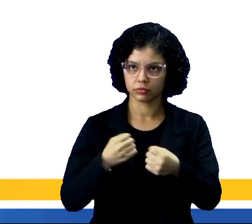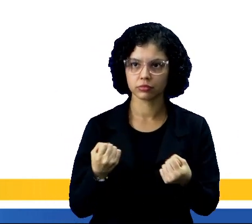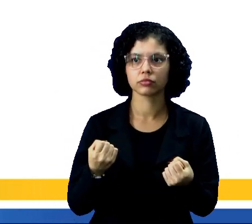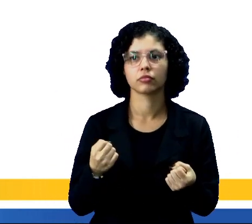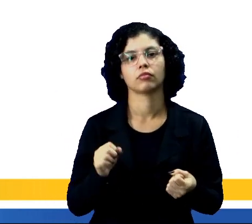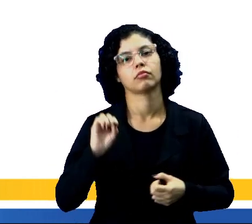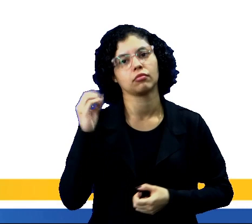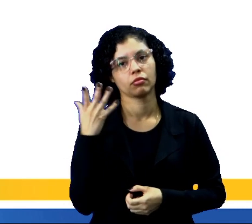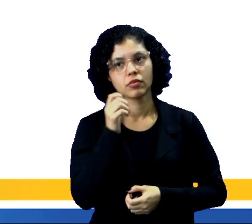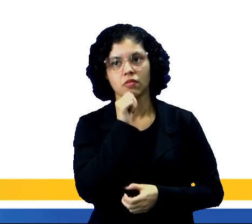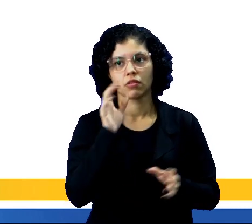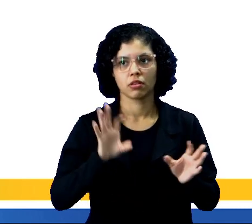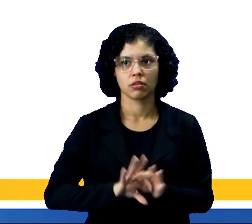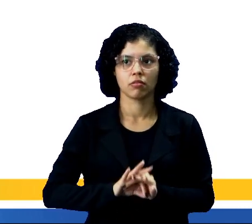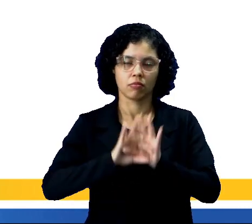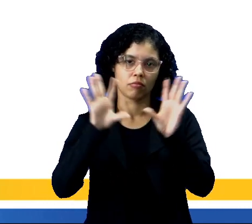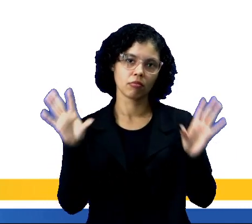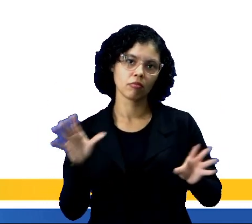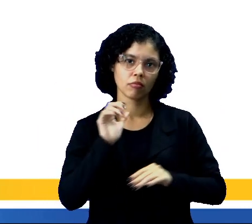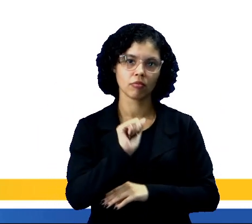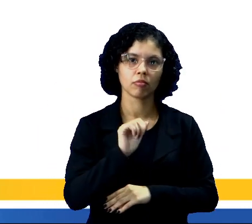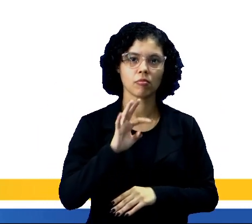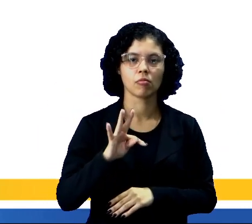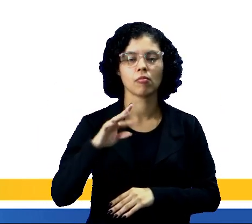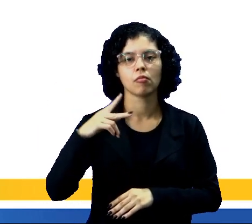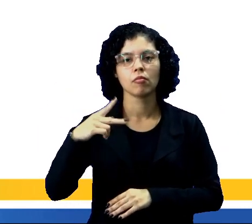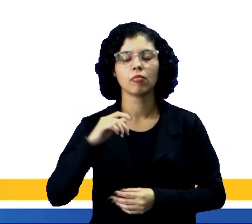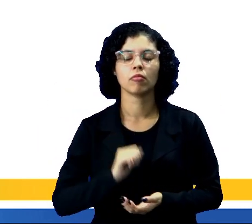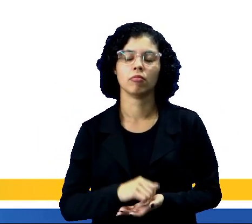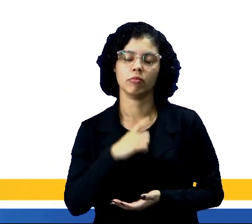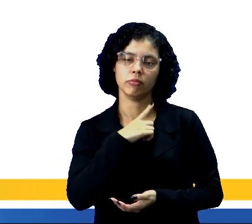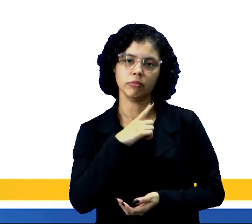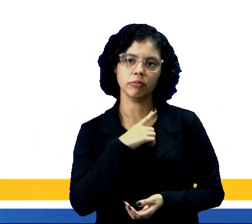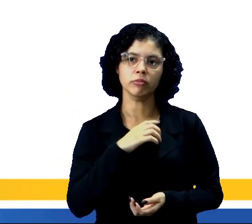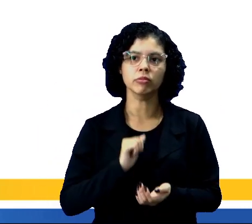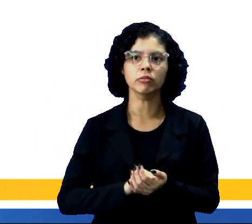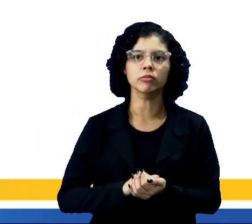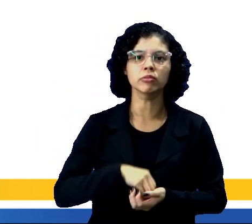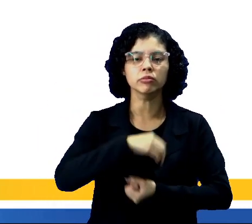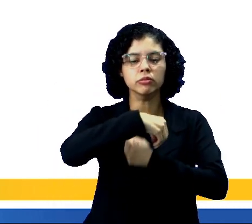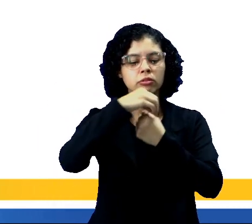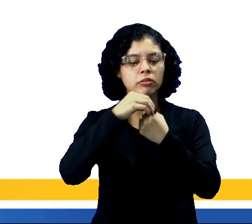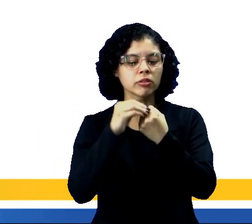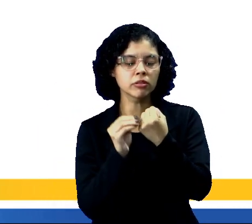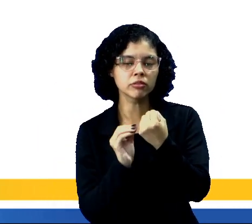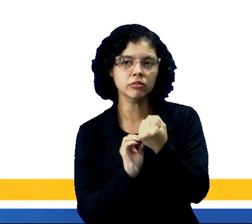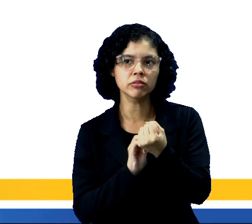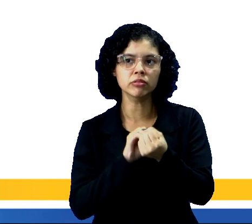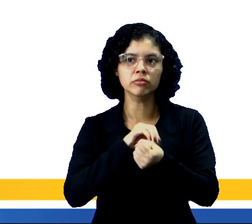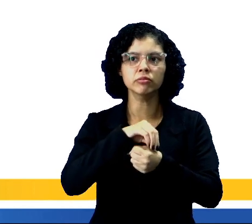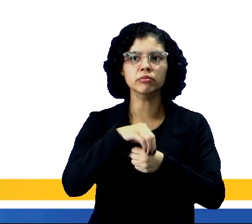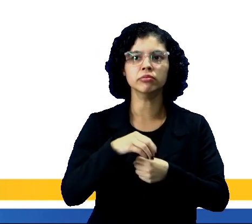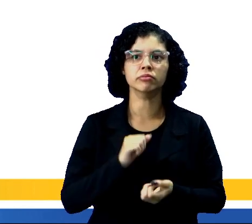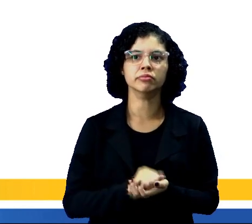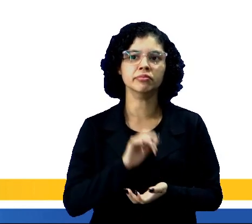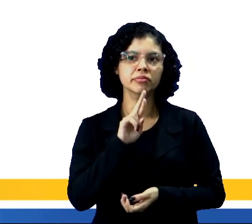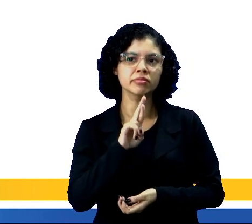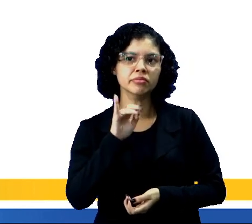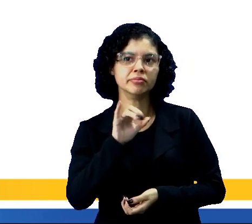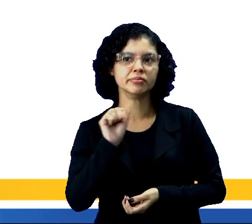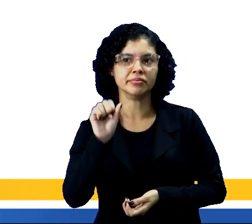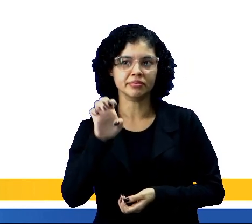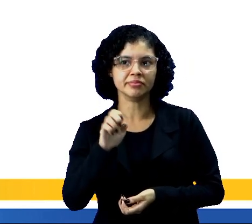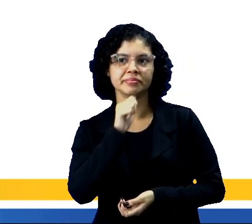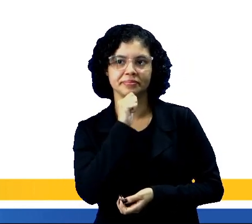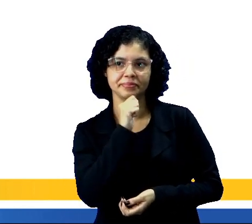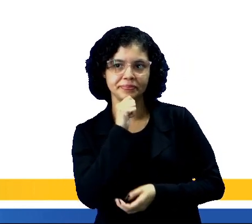rompe, eu tenho uma liberação então de ATP. Nós temos aí então uma molécula de uma pentose chamada ribose, que é